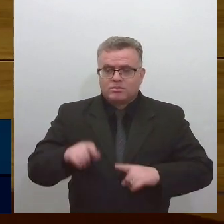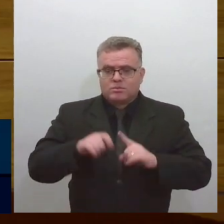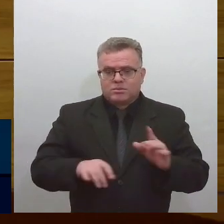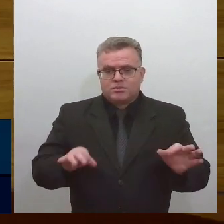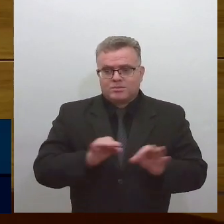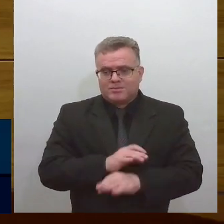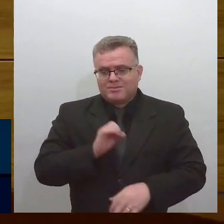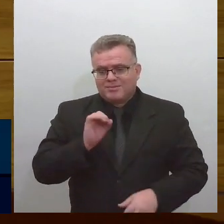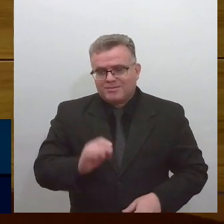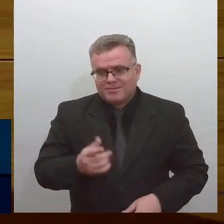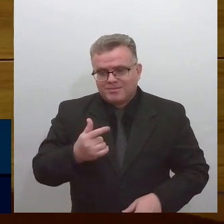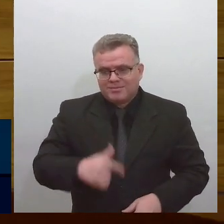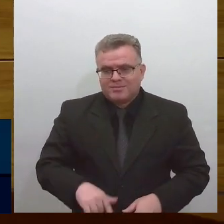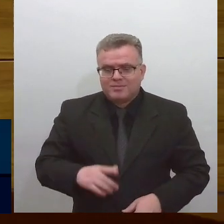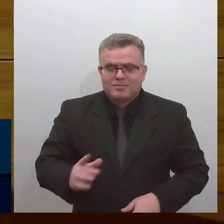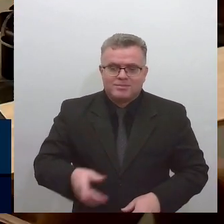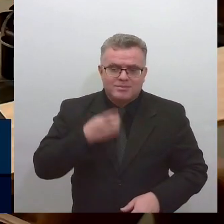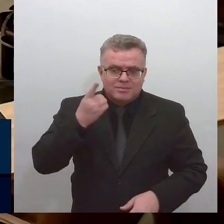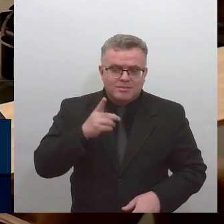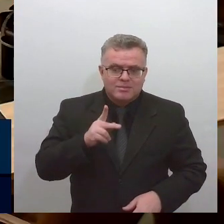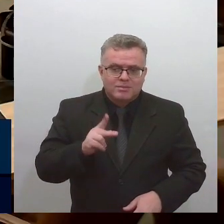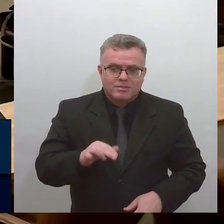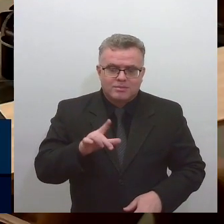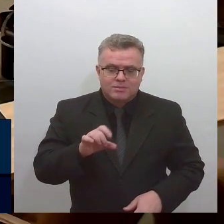Deputado Paulo jun tem a palavra